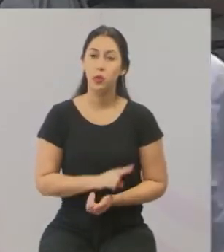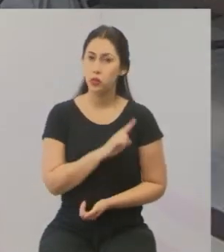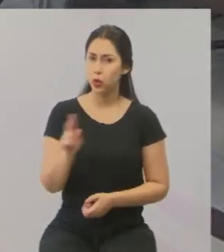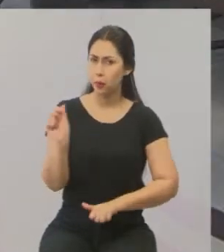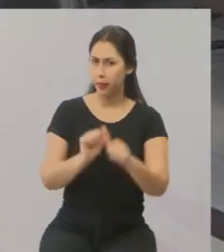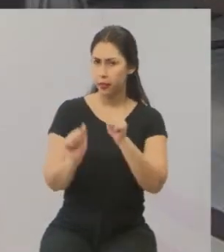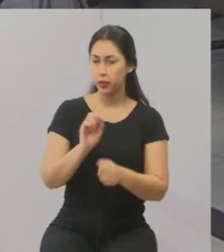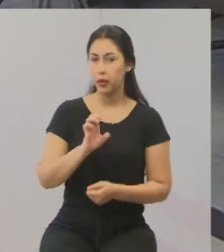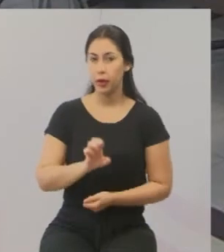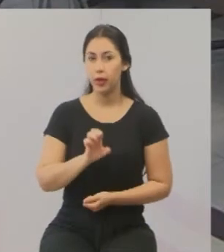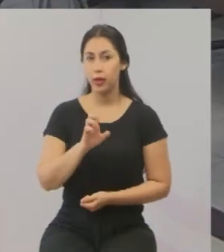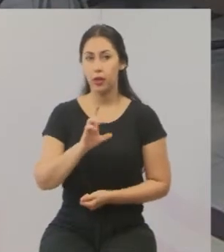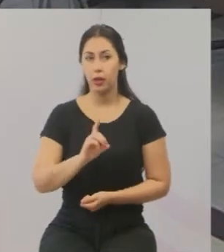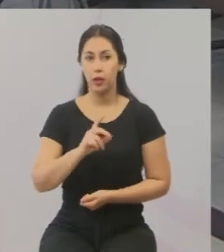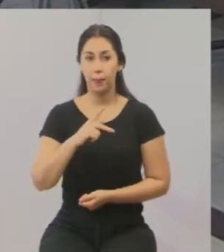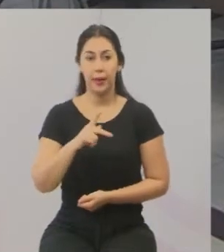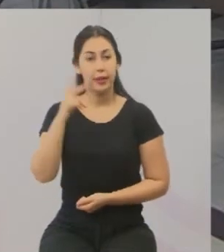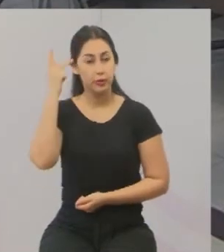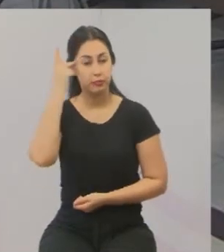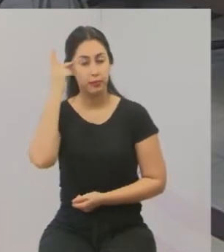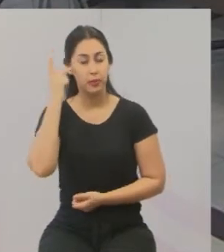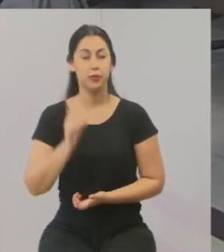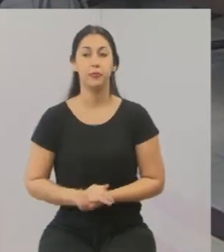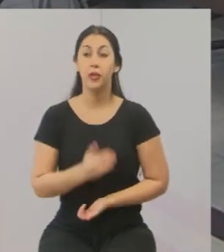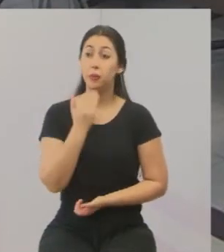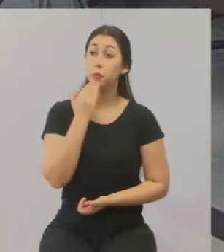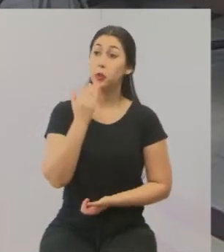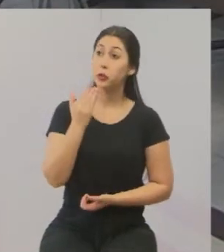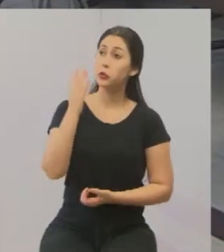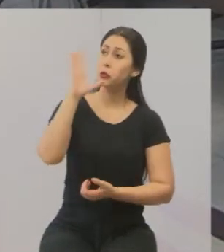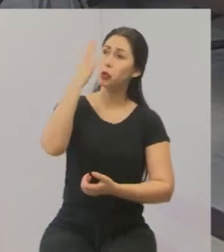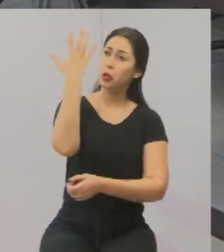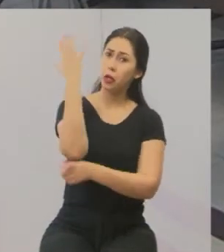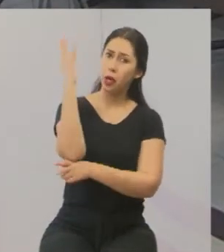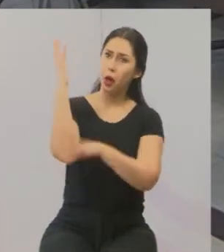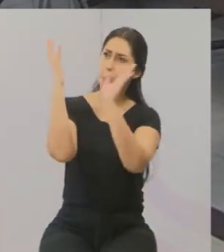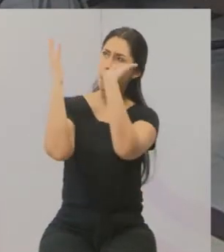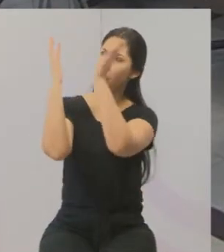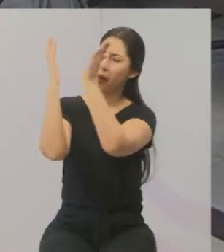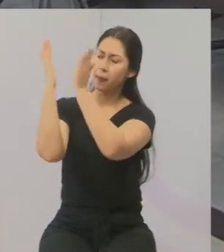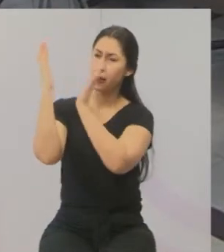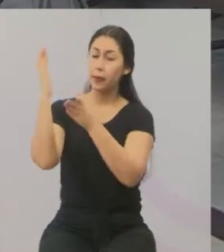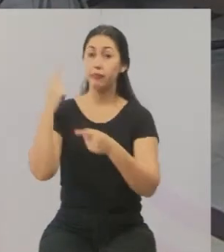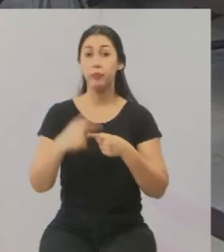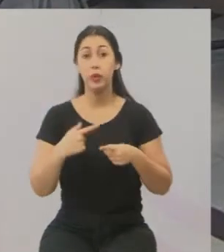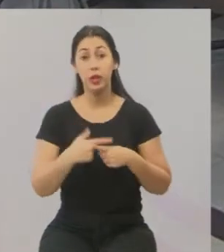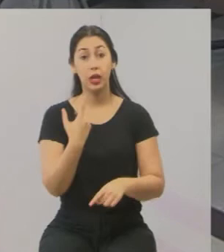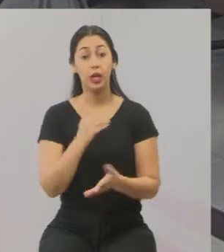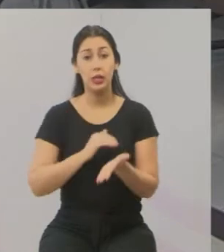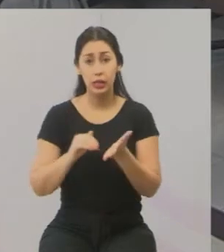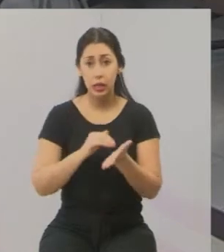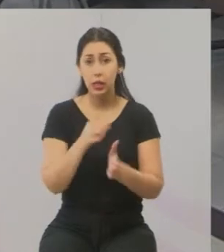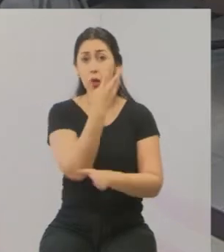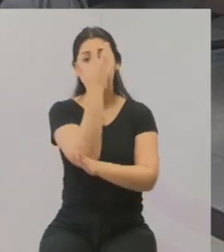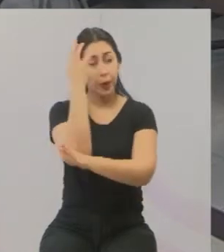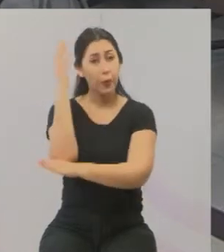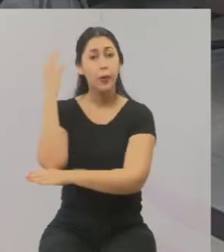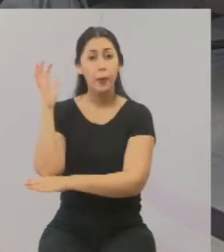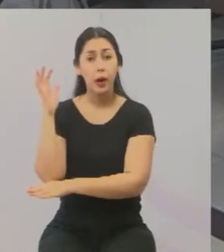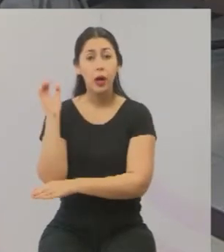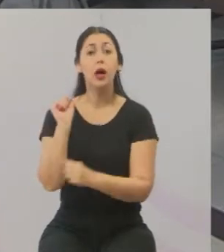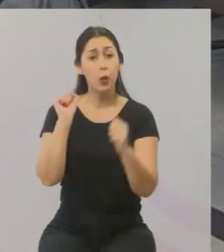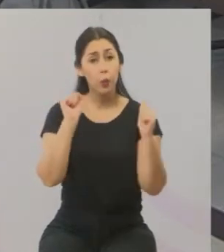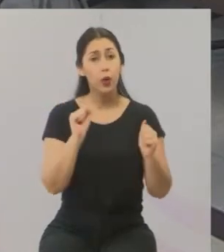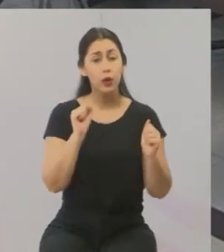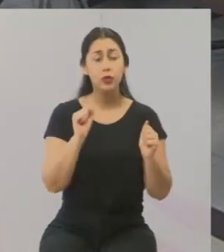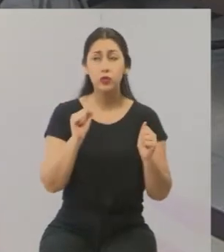São Paulo, pedindo a poda de segurança, porque o município, através da Secretaria de Meio Ambiente, eles têm a vontade de fazer o